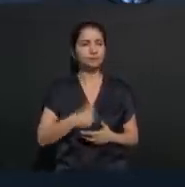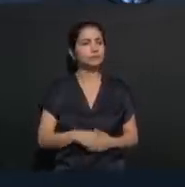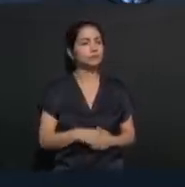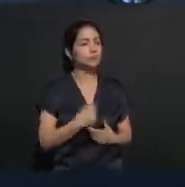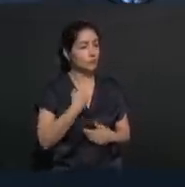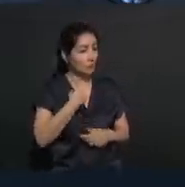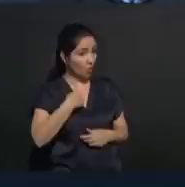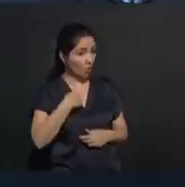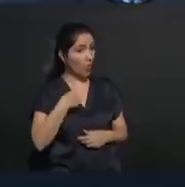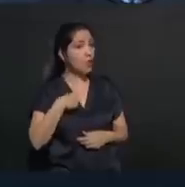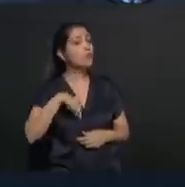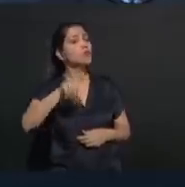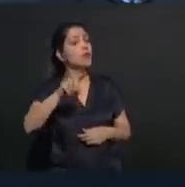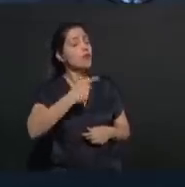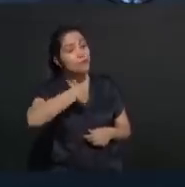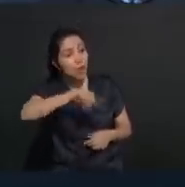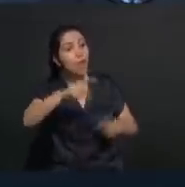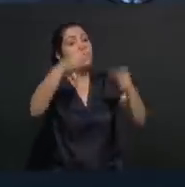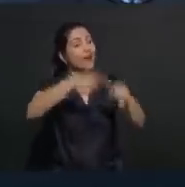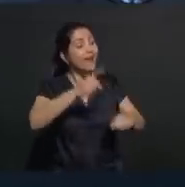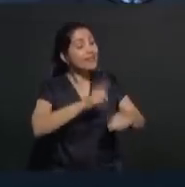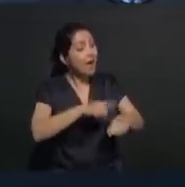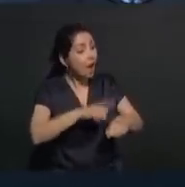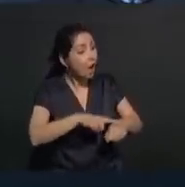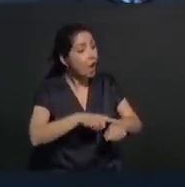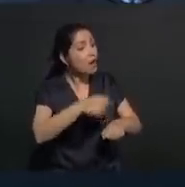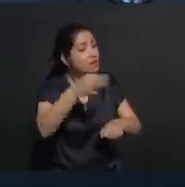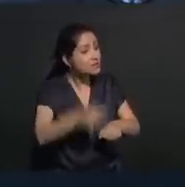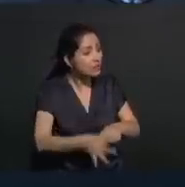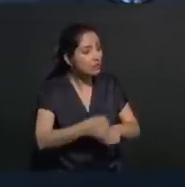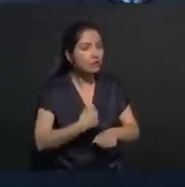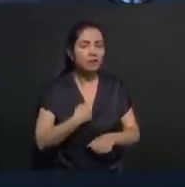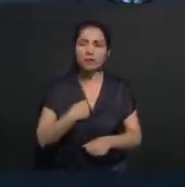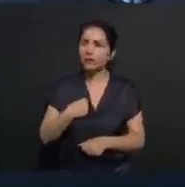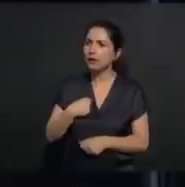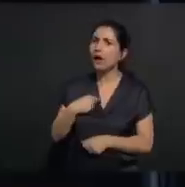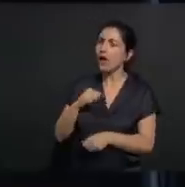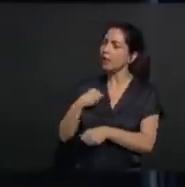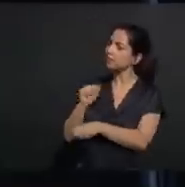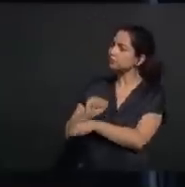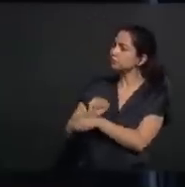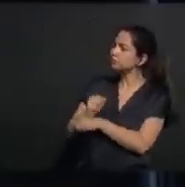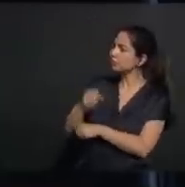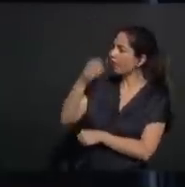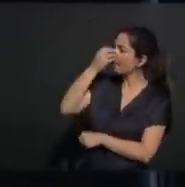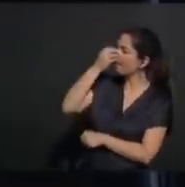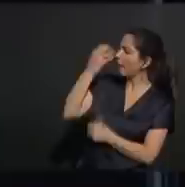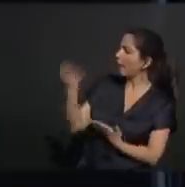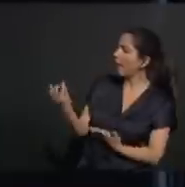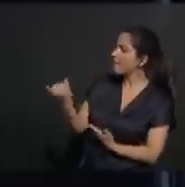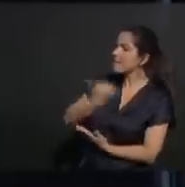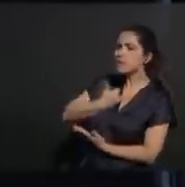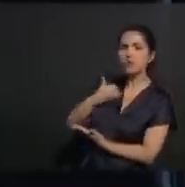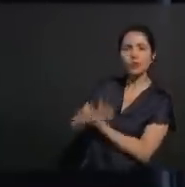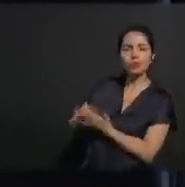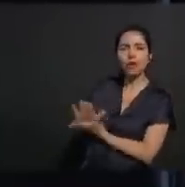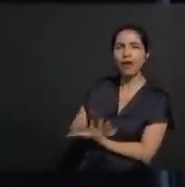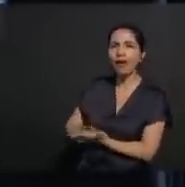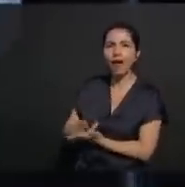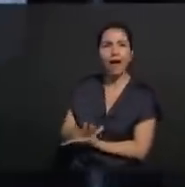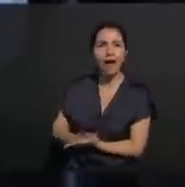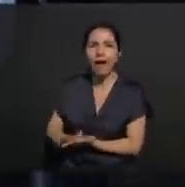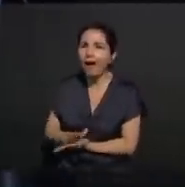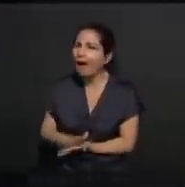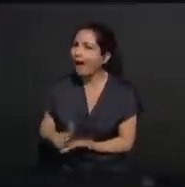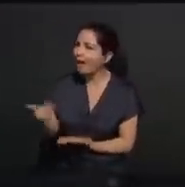tal hora, eu vou fazer isso assim. A pessoa não foi e não avisou. Tipo, as definições de pilantra foram atualizadas